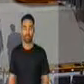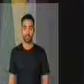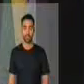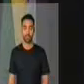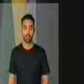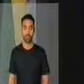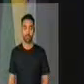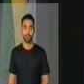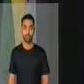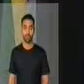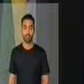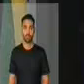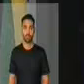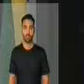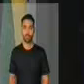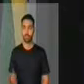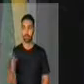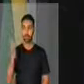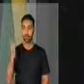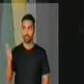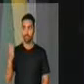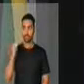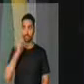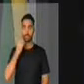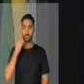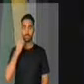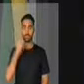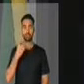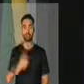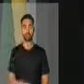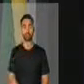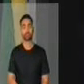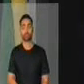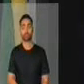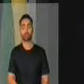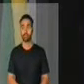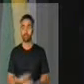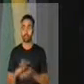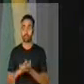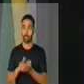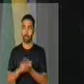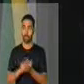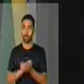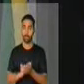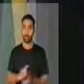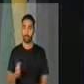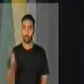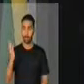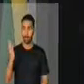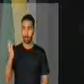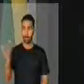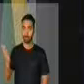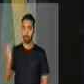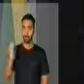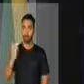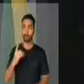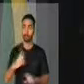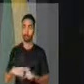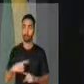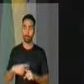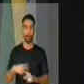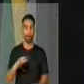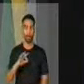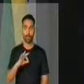Senhor presidente, deputado Caio Nácio, aproveito para parabenizar a Vossa Excelência pela